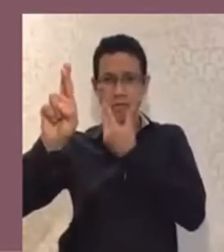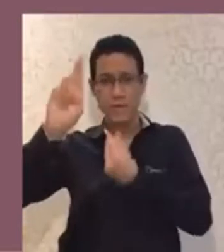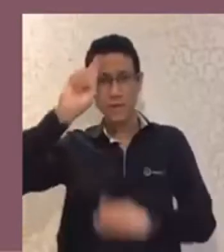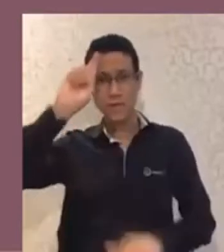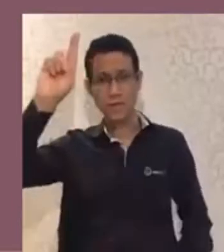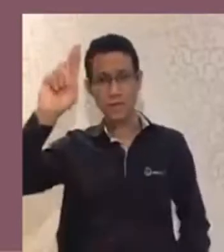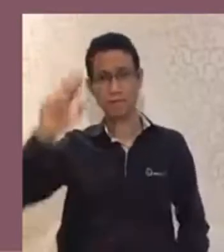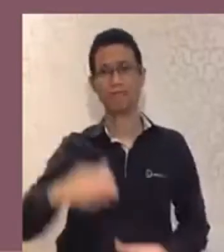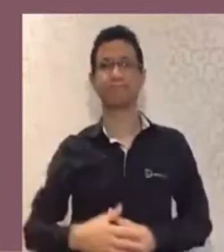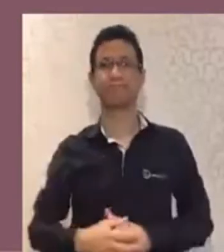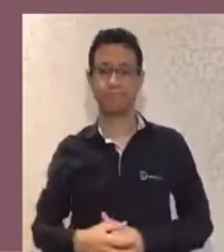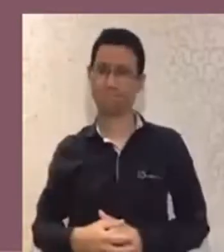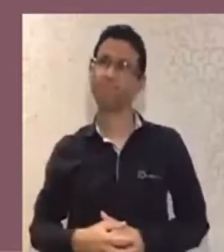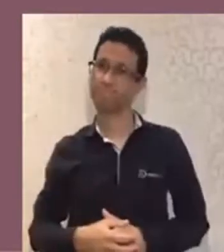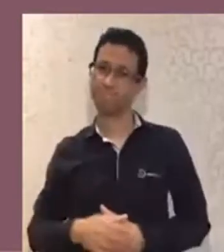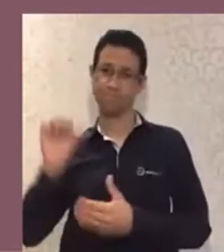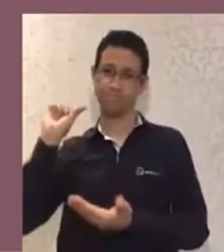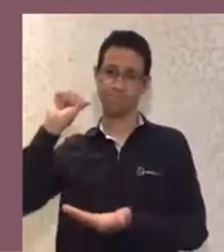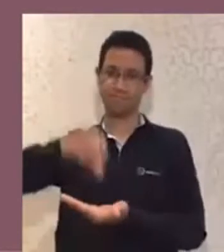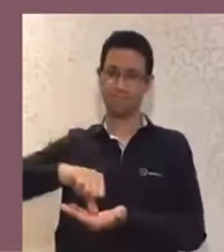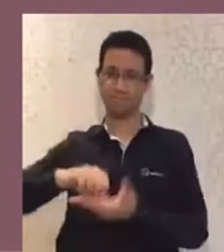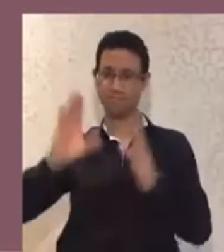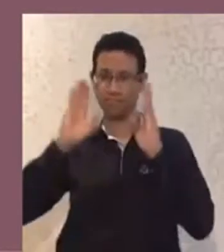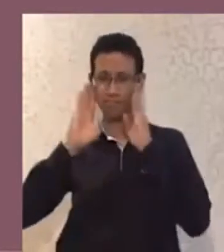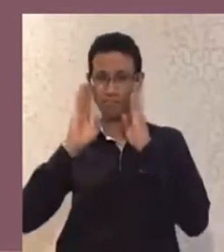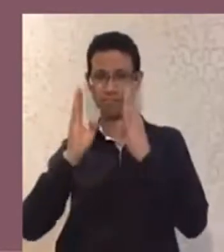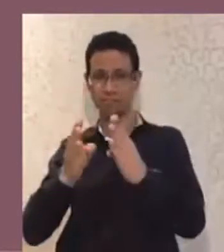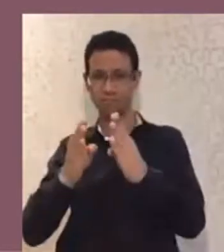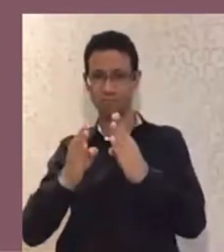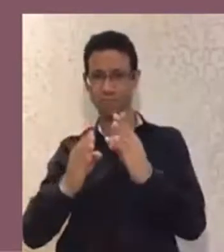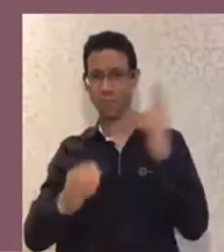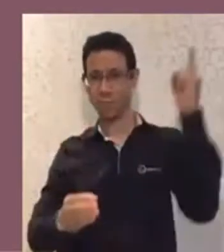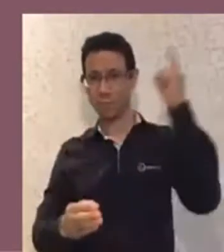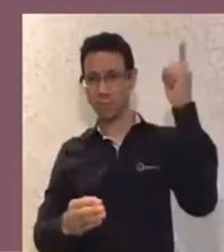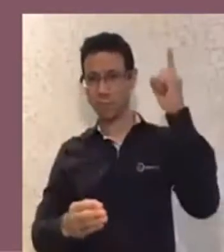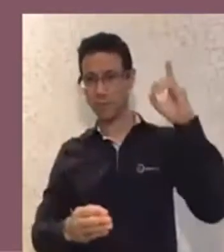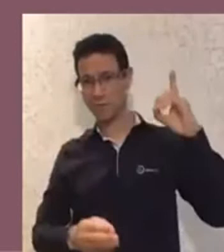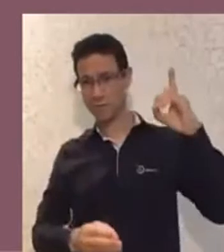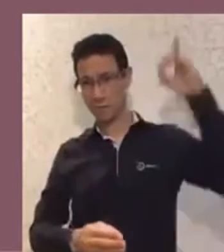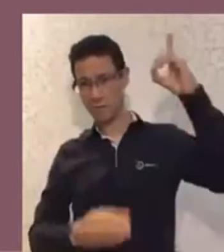Ele era o centro do mundo, estava apenas abaixo de Deus. E